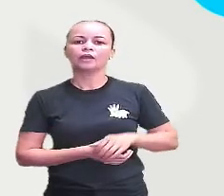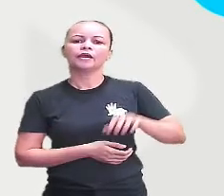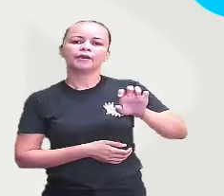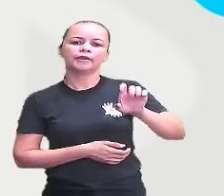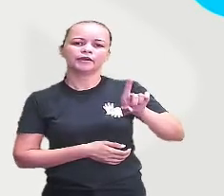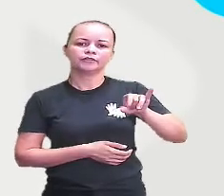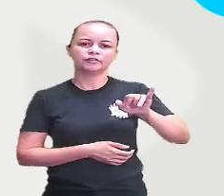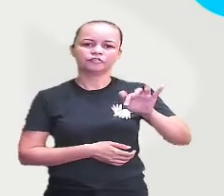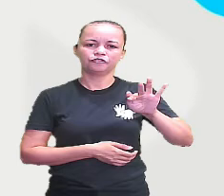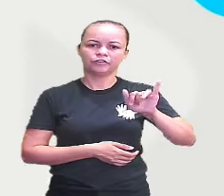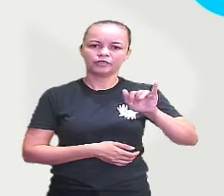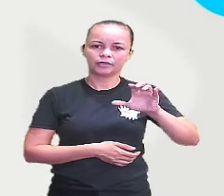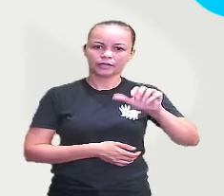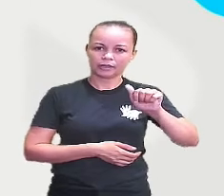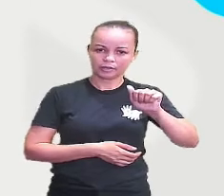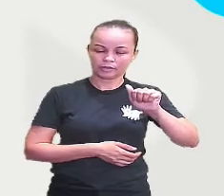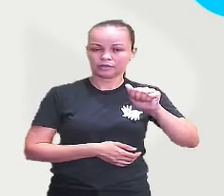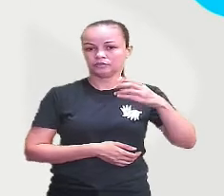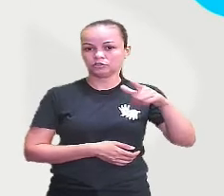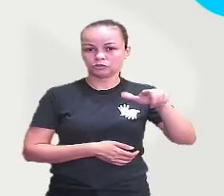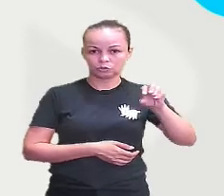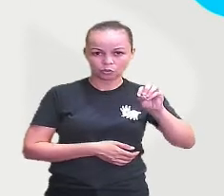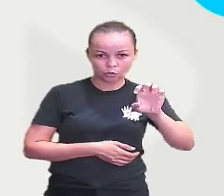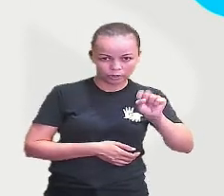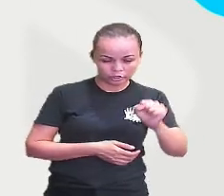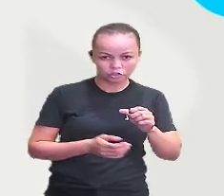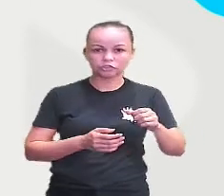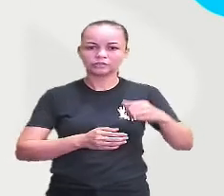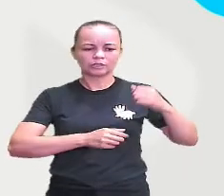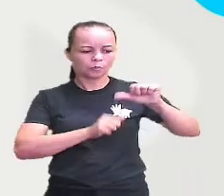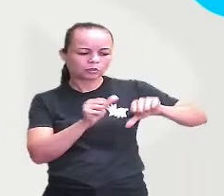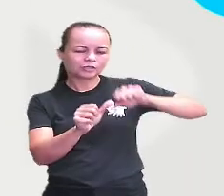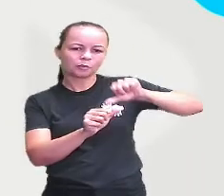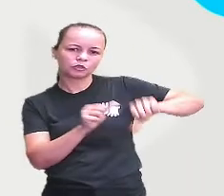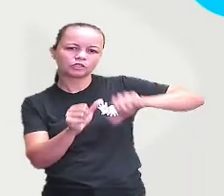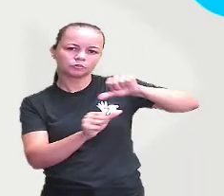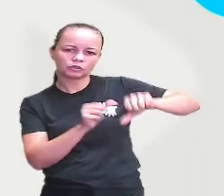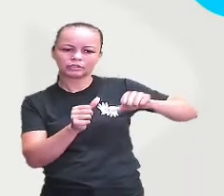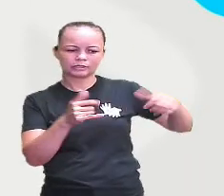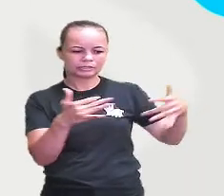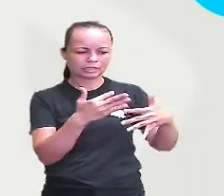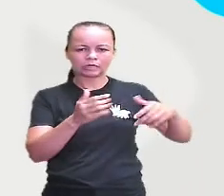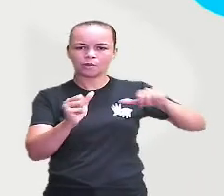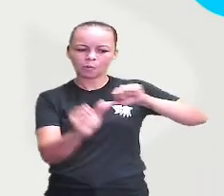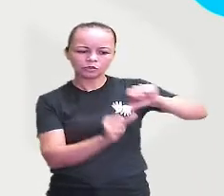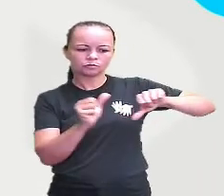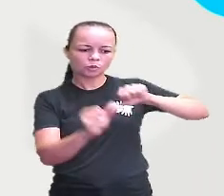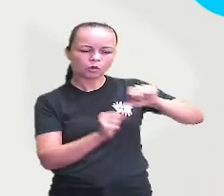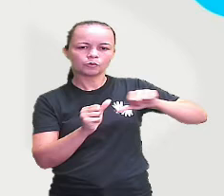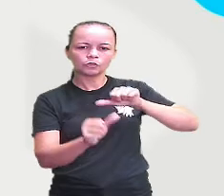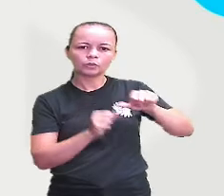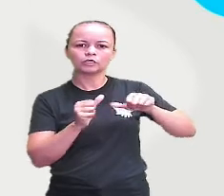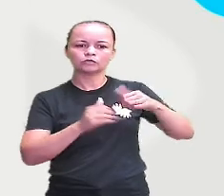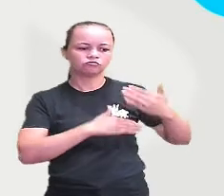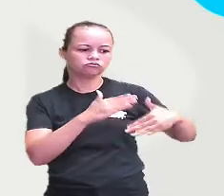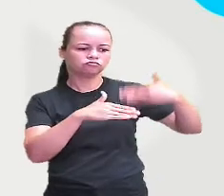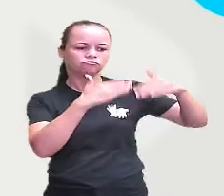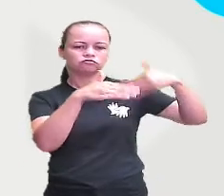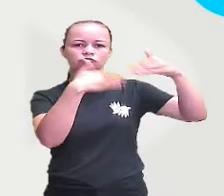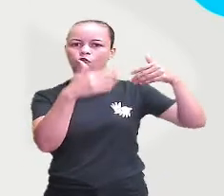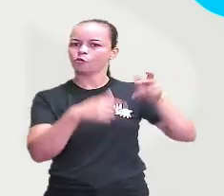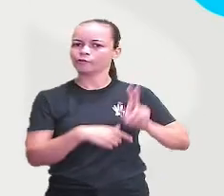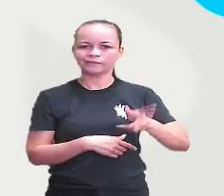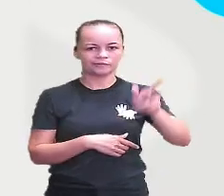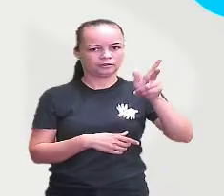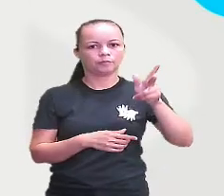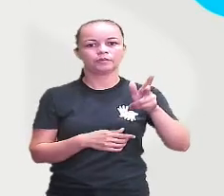edificações contínuas, ou seja, muita mudança constantemente. É um local que não para de se movimentar, não para de evoluir,